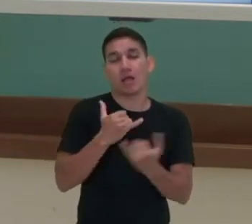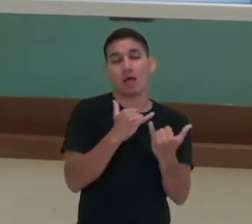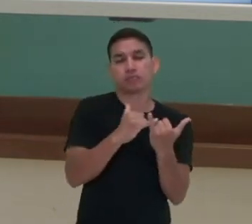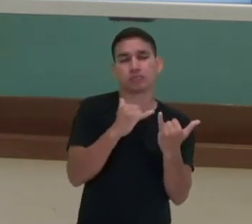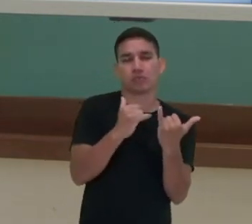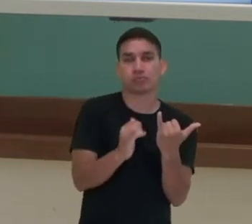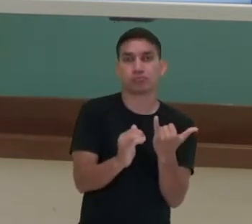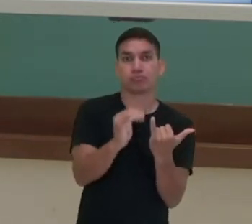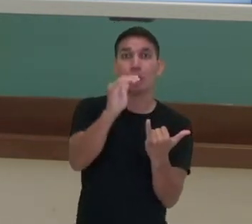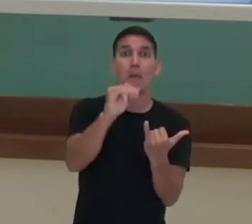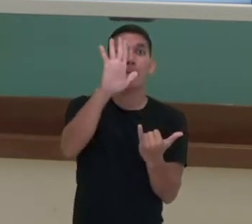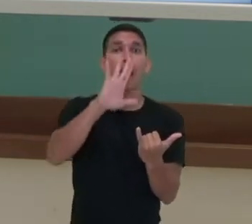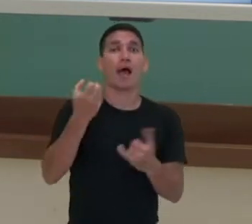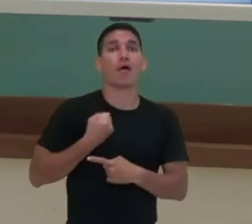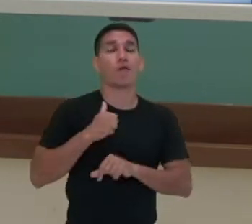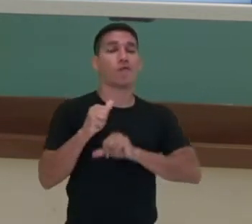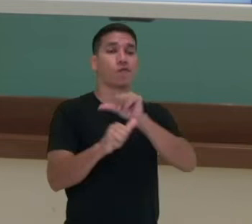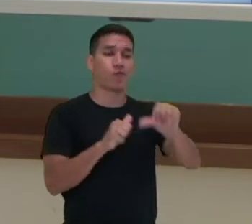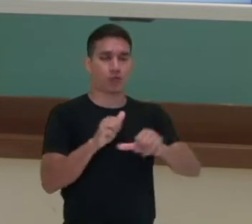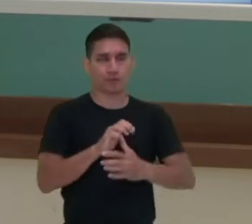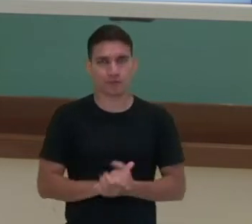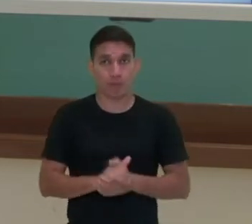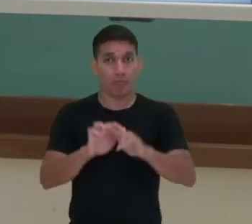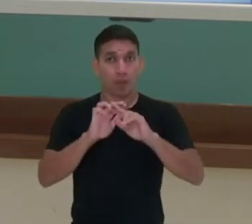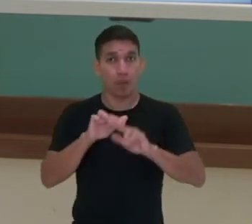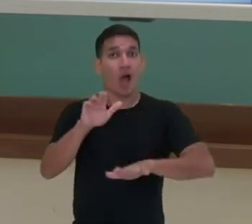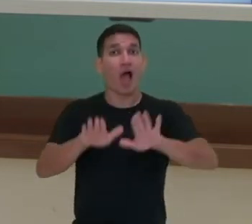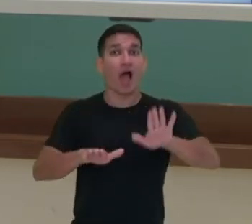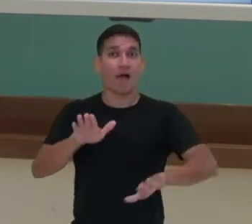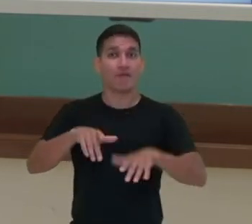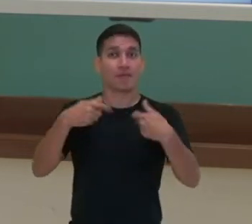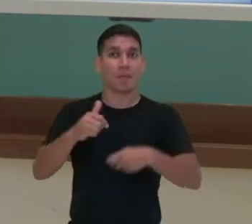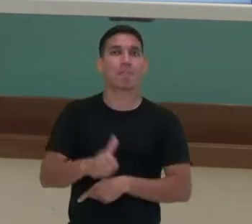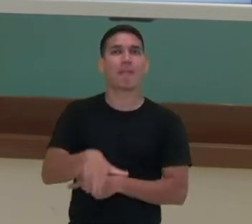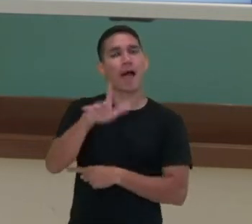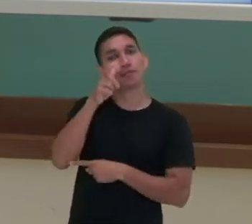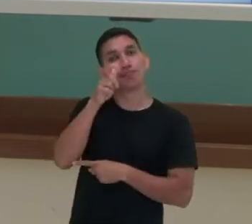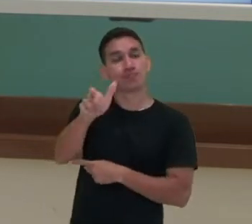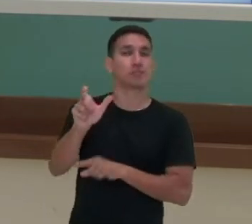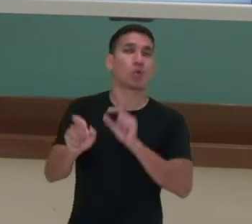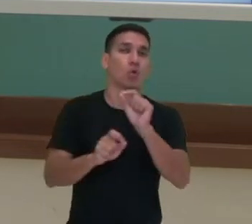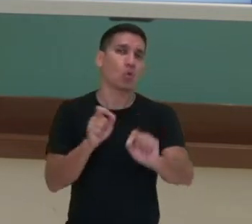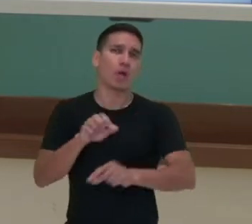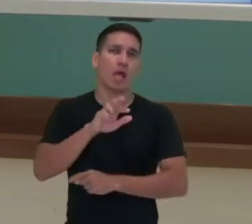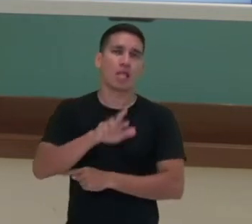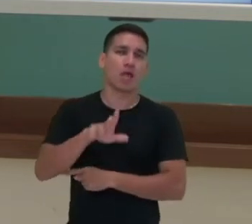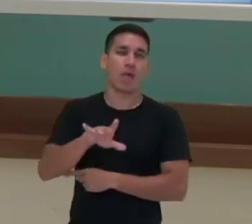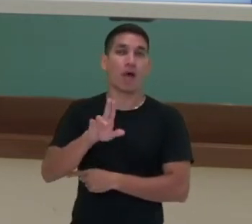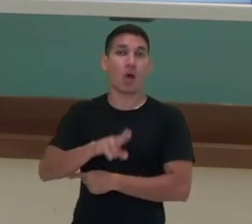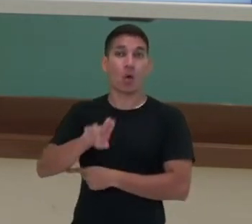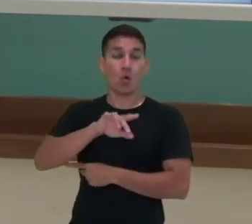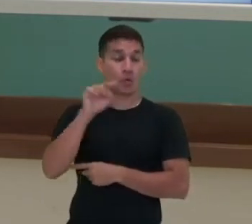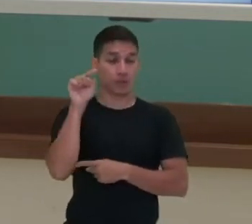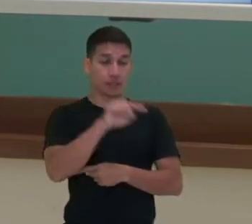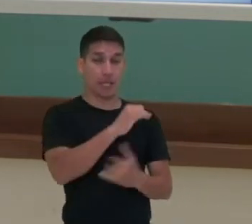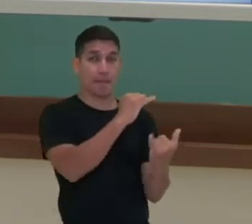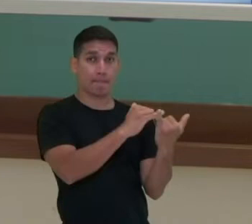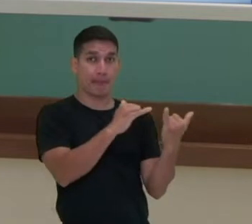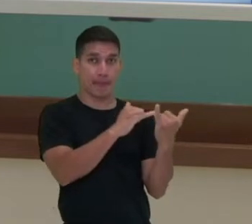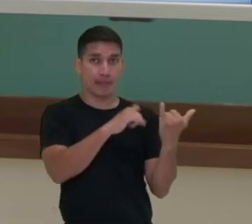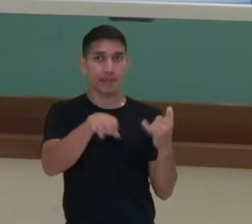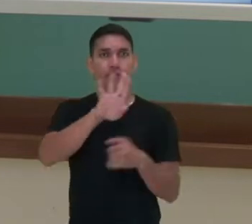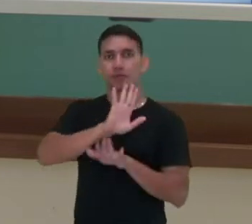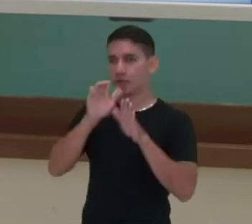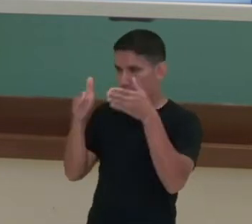alterando o seu valor. Então, para isso, às vezes é mais interessante não levar em conta a média